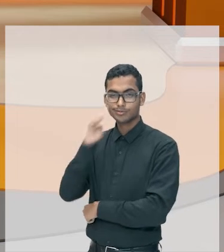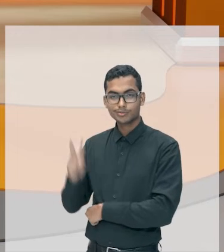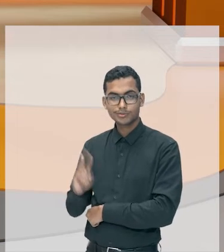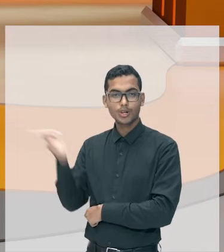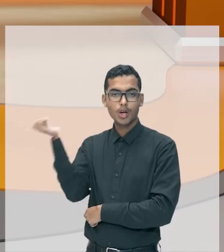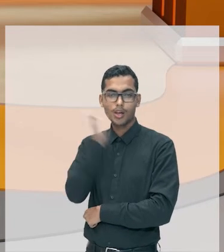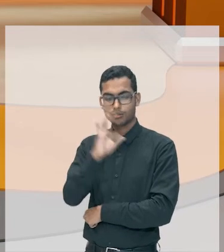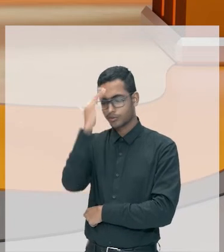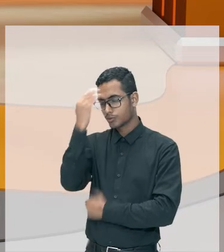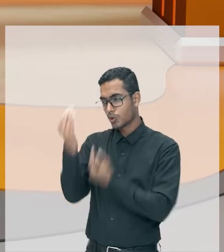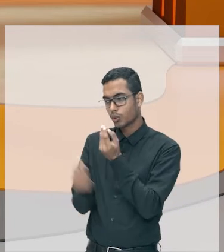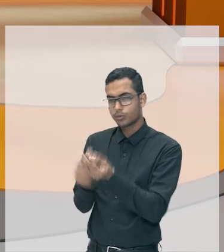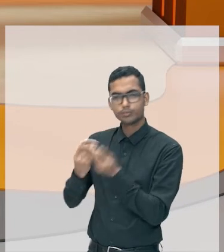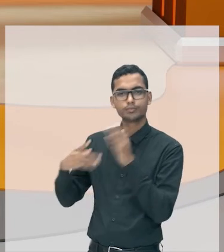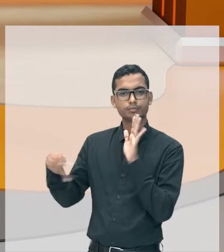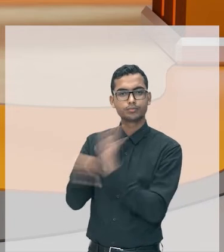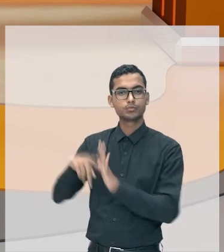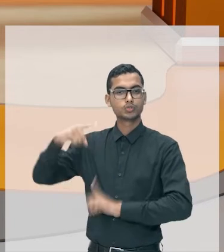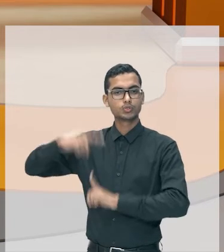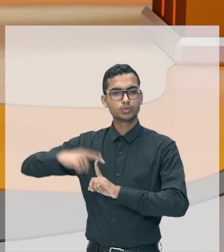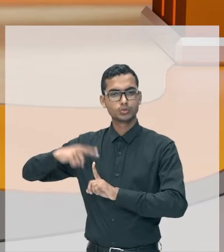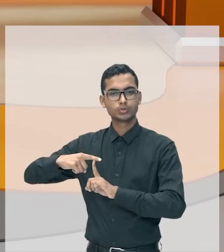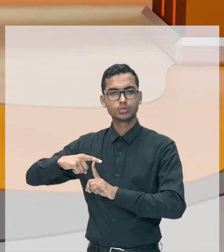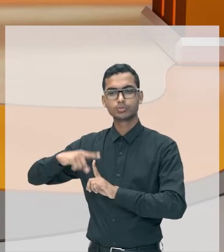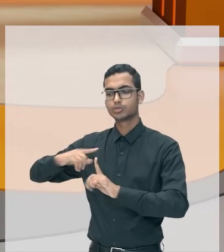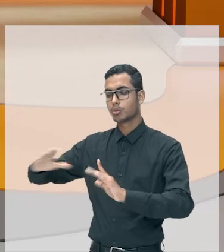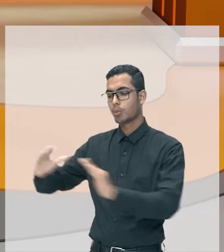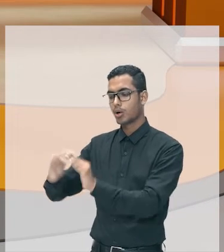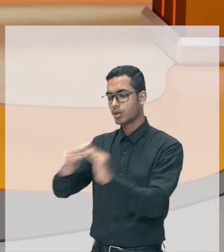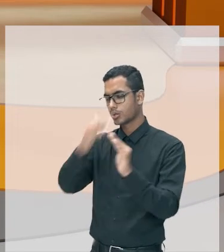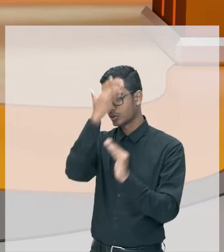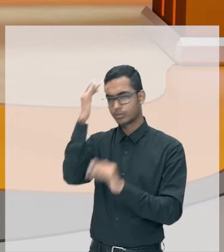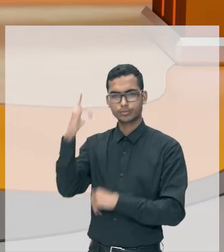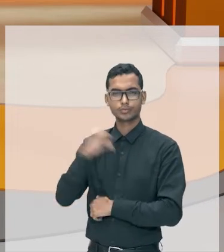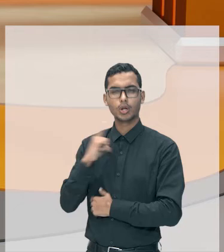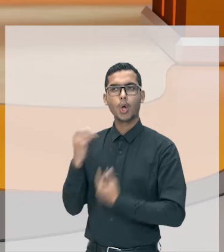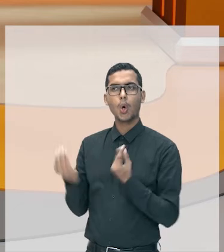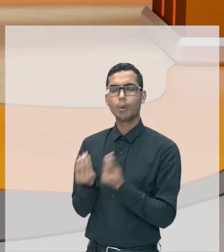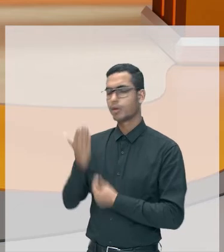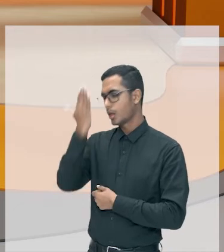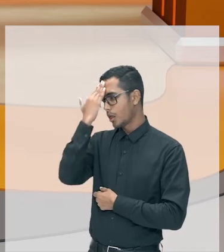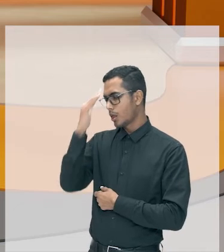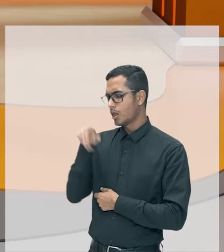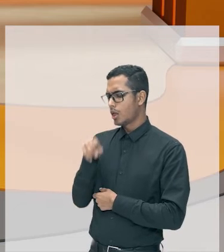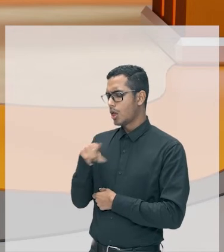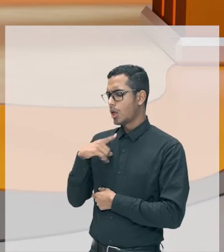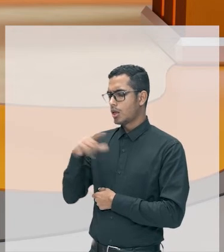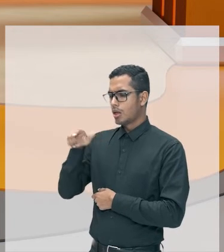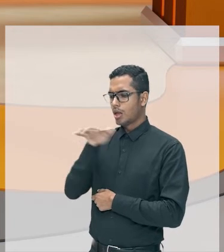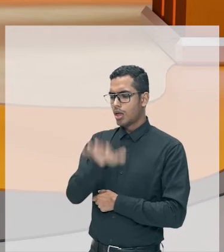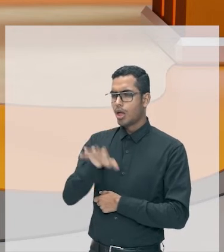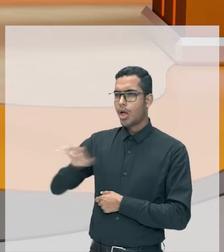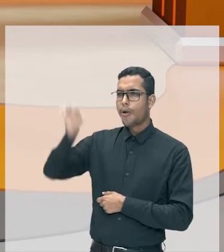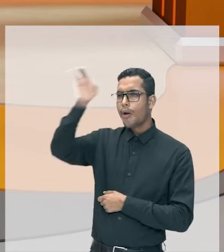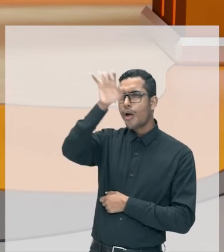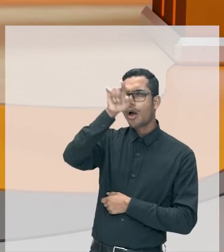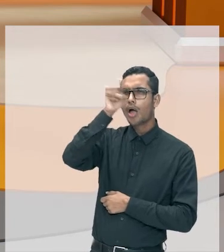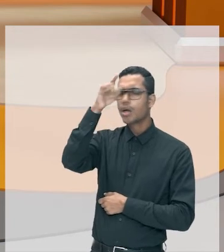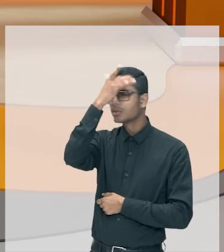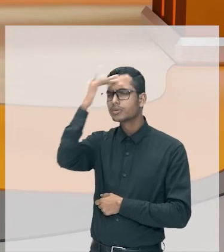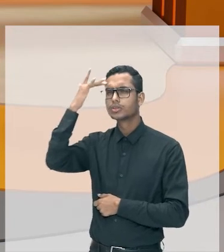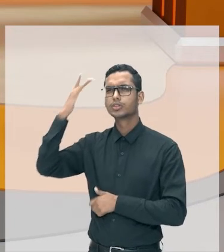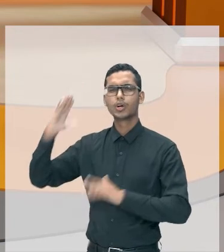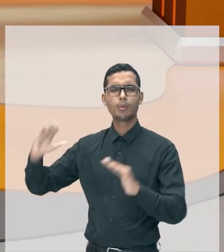Eu consigo entender o tipo de moradia que as pessoas tinham. Como é que eu sei que em determinadas regiões as pessoas moravam